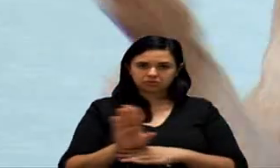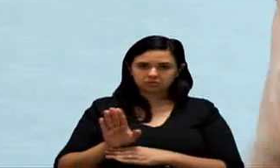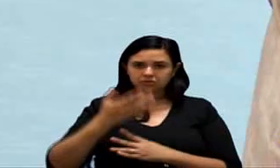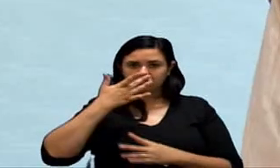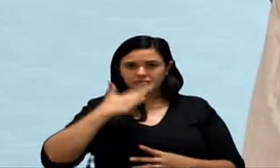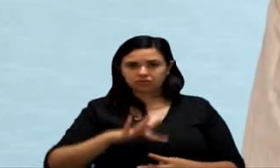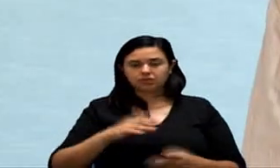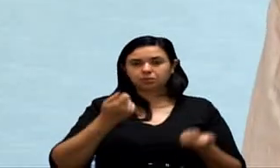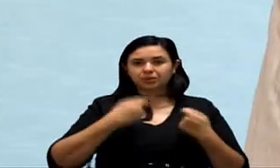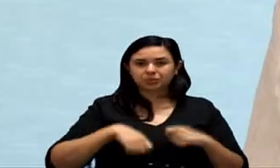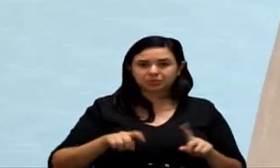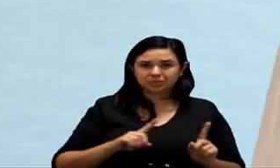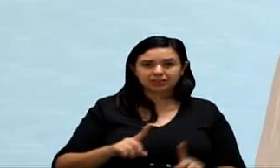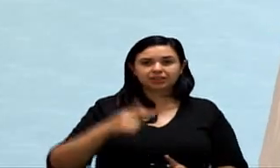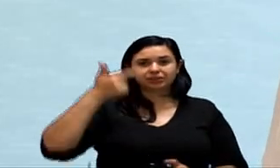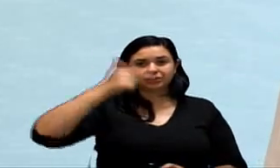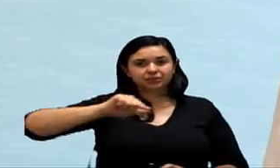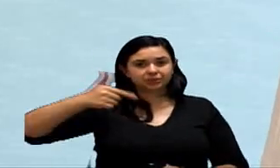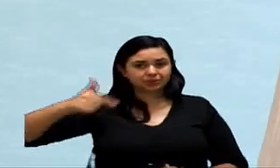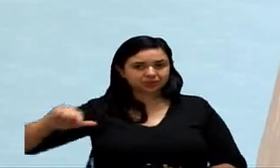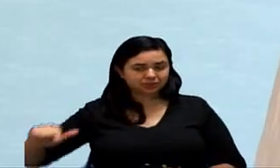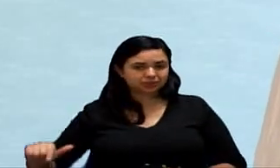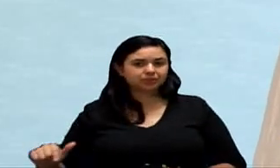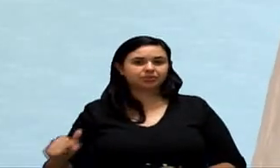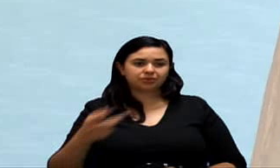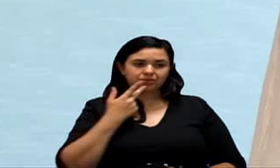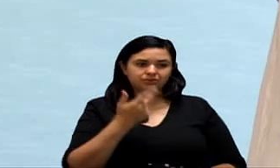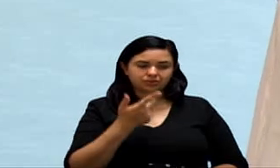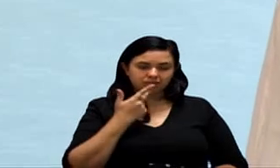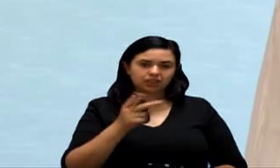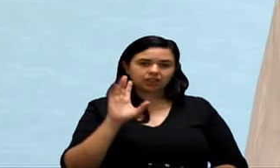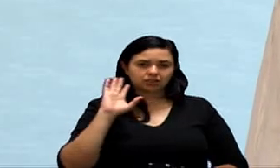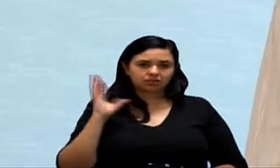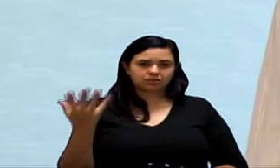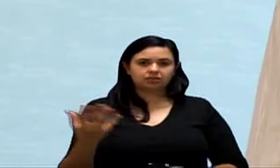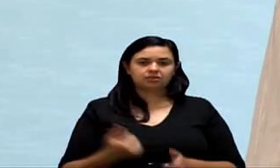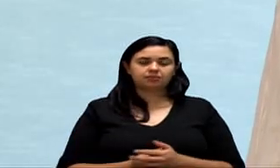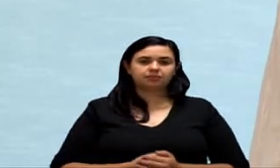que ficar dando vários testemunhos do que aconteceu a ela.